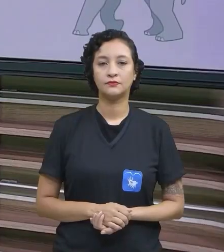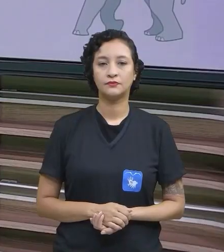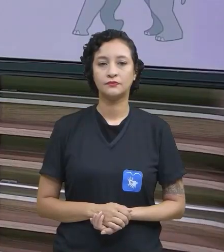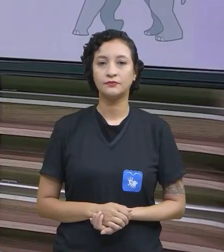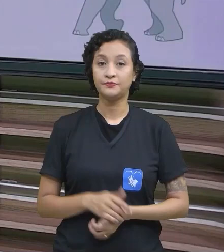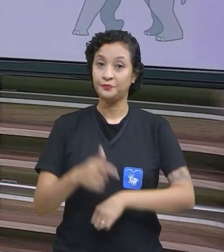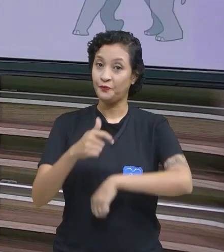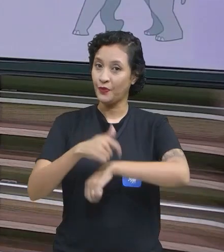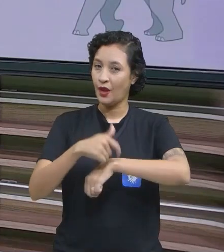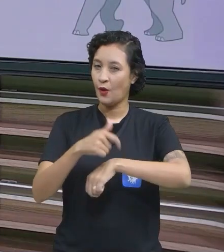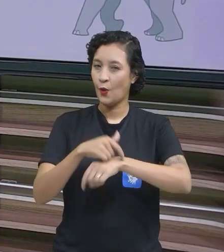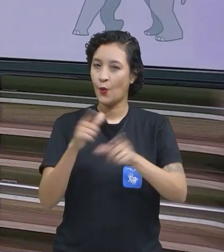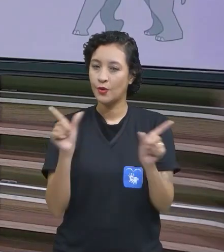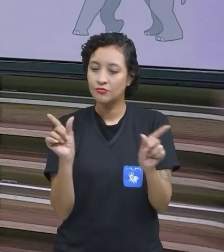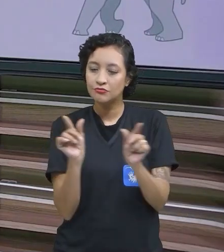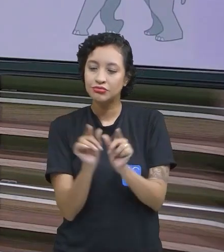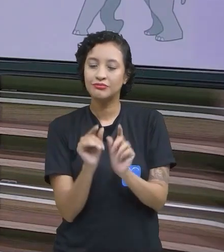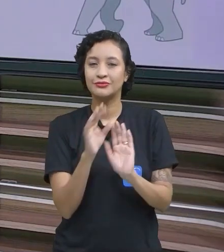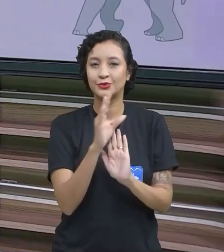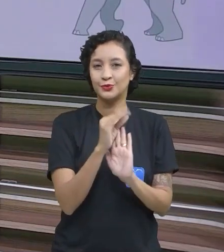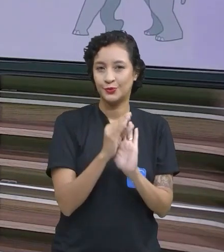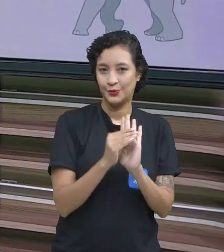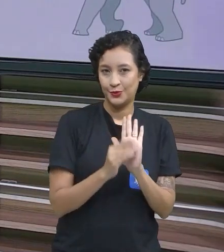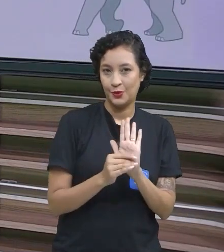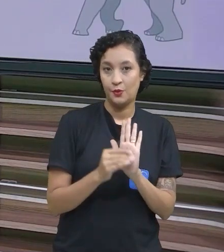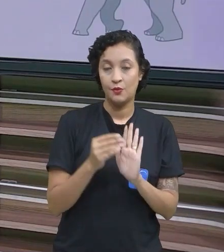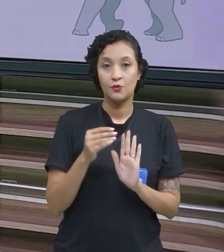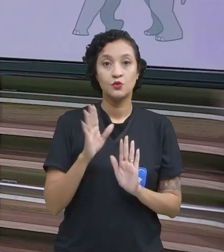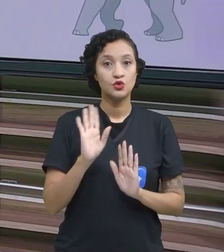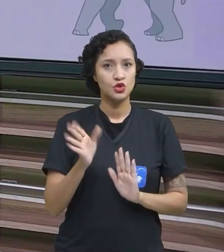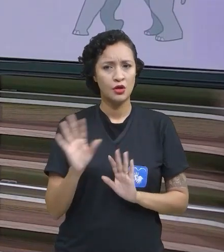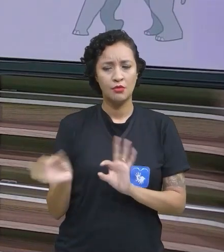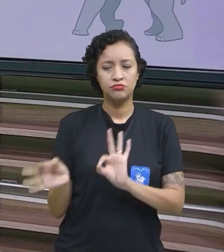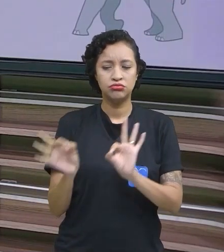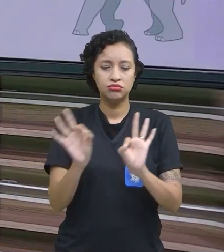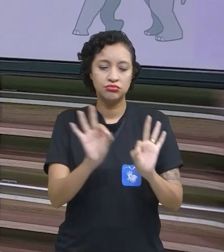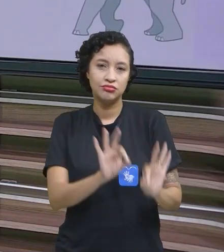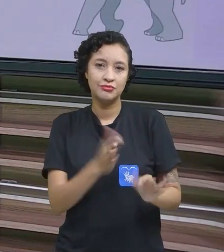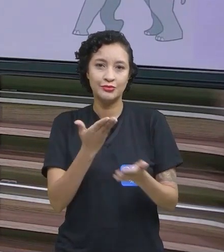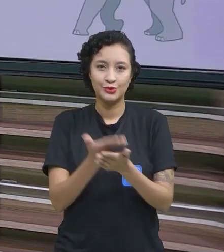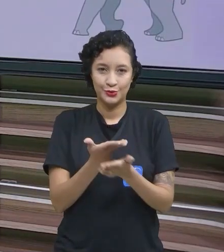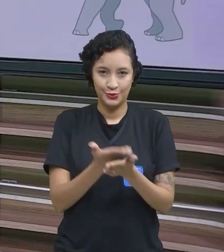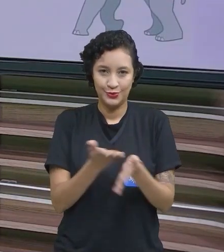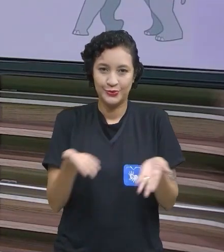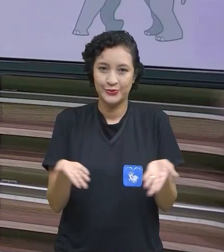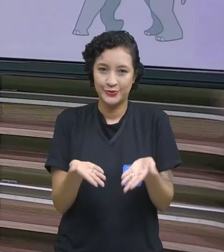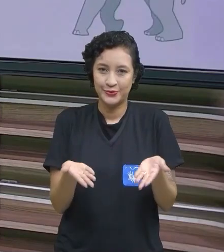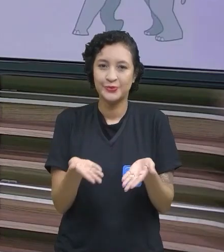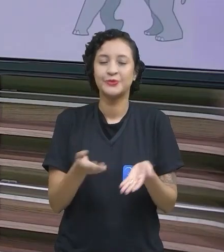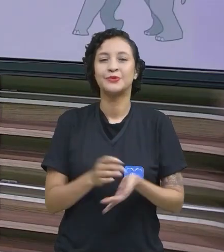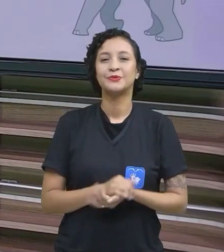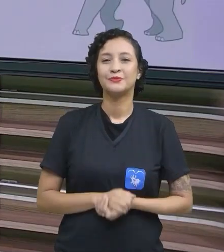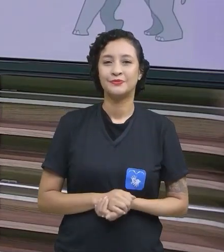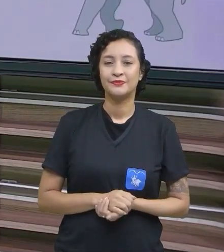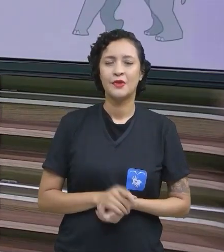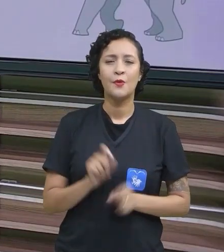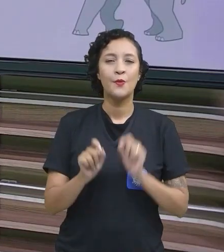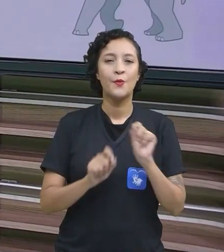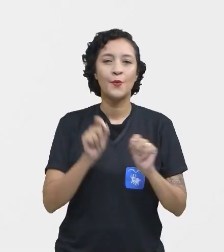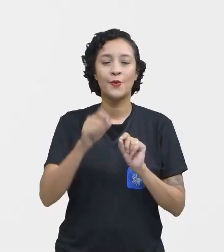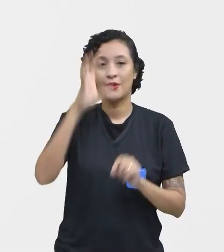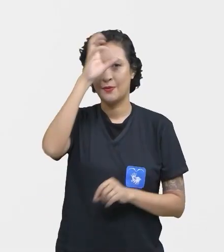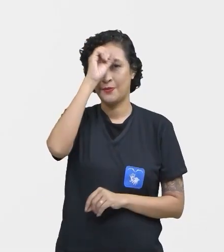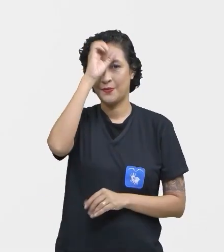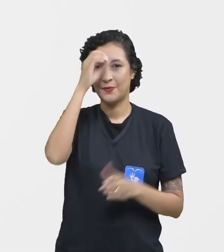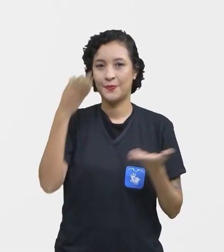Chegou a hora de resumir tudo aquilo que nós vimos na aula inteira, né? Vamos ver o nosso resumo, tudo aquilo que nós falamos nessa aula. Vamos